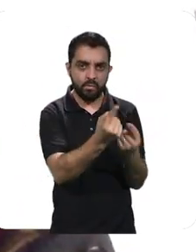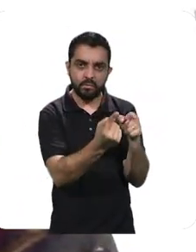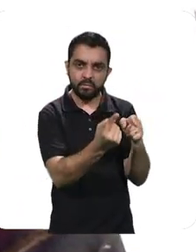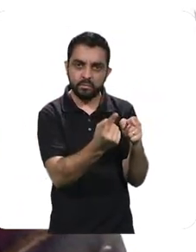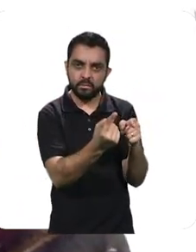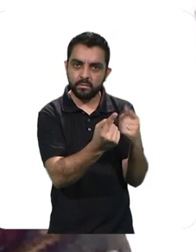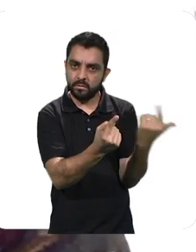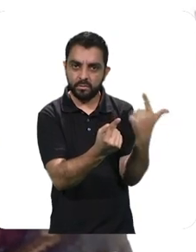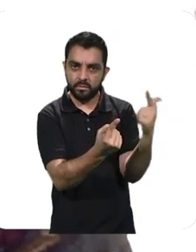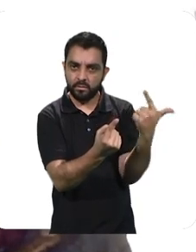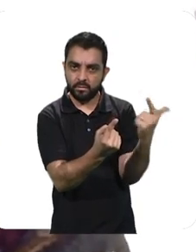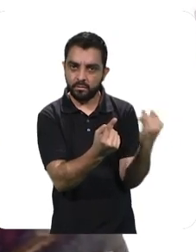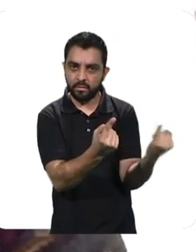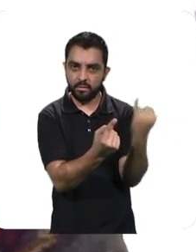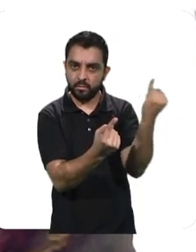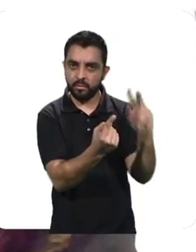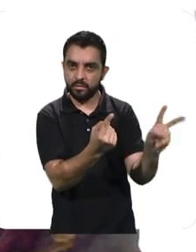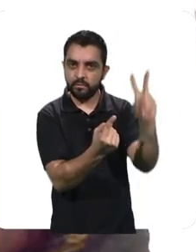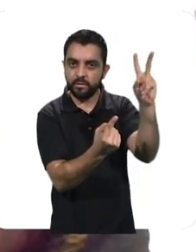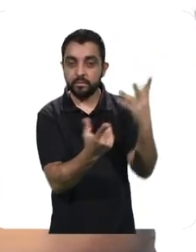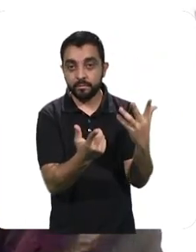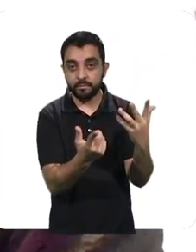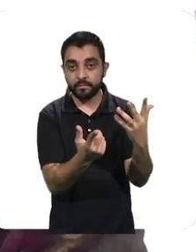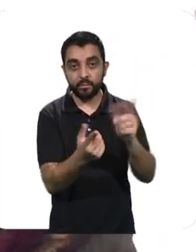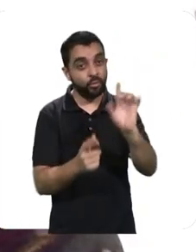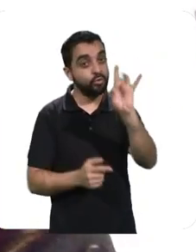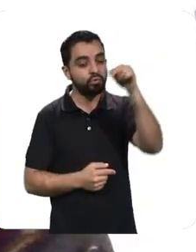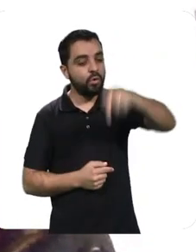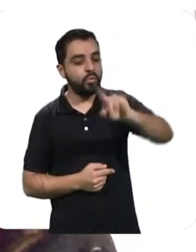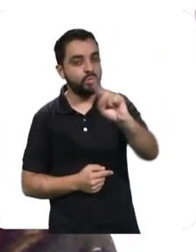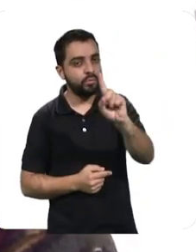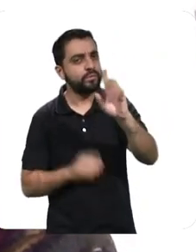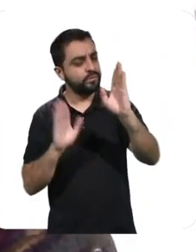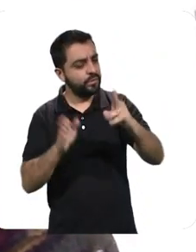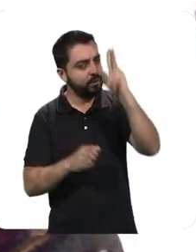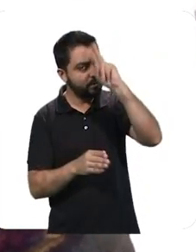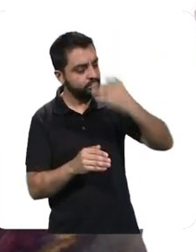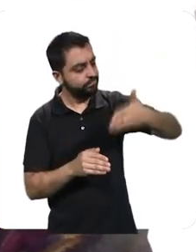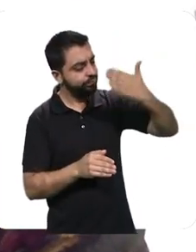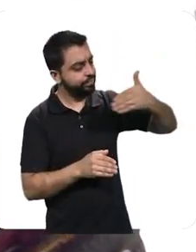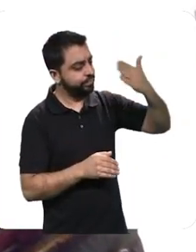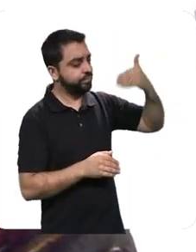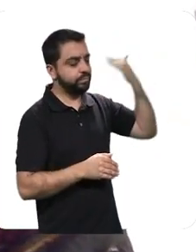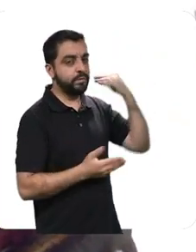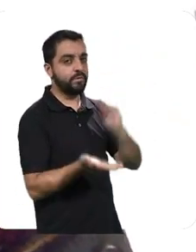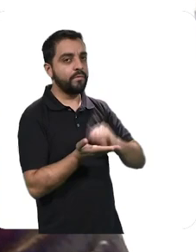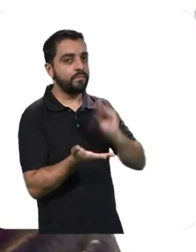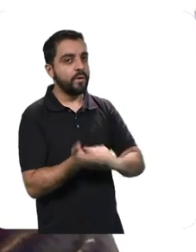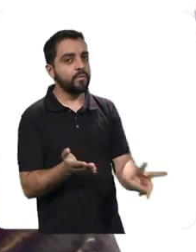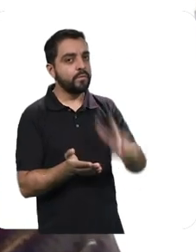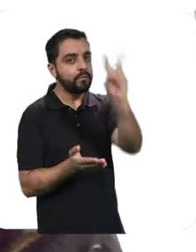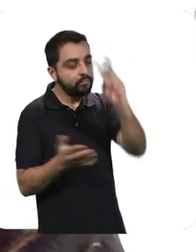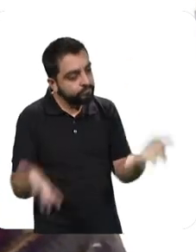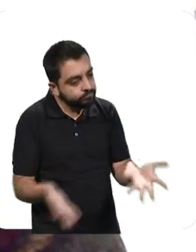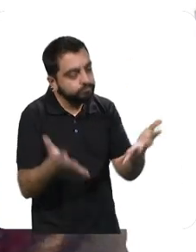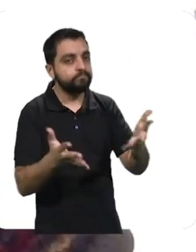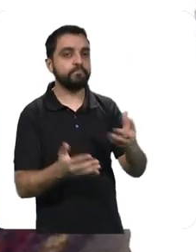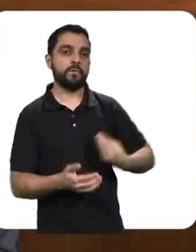E isso não é de hoje, isso tem a ver com a história brasileira de pouca valorização da